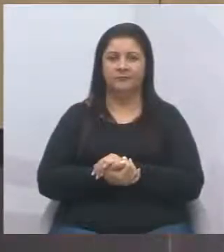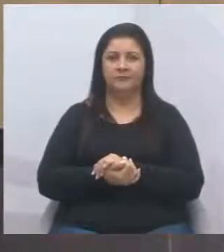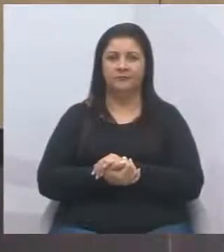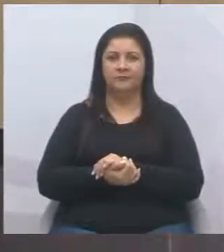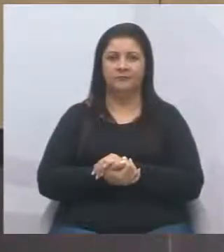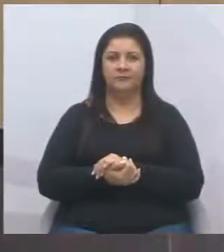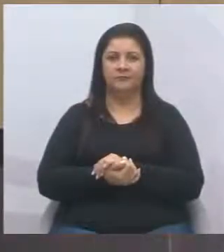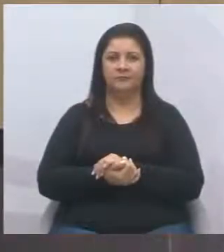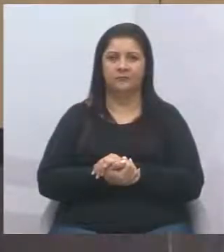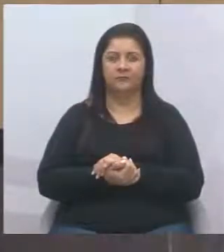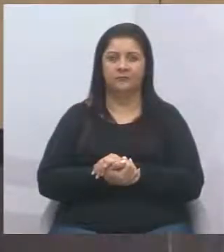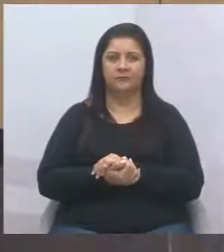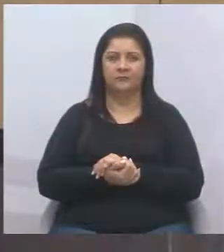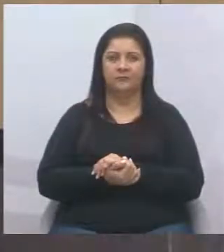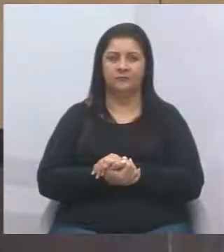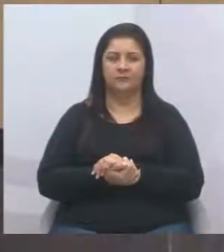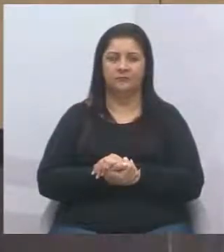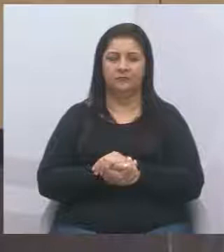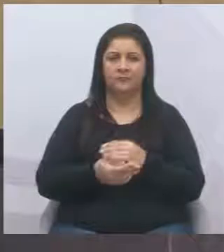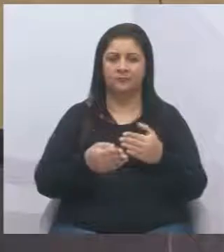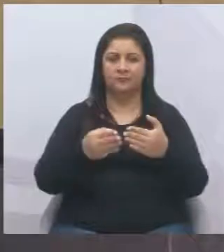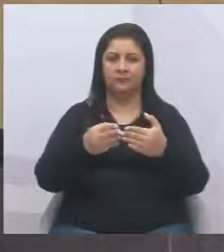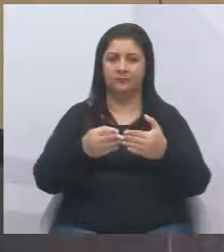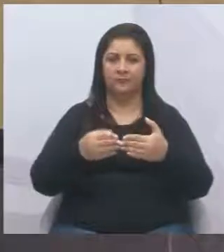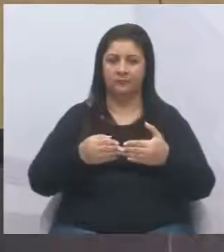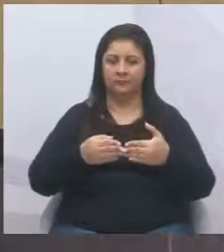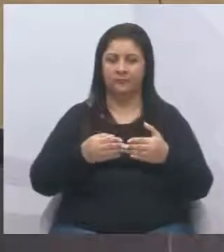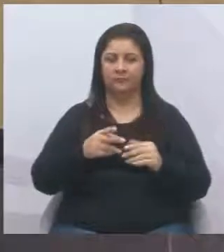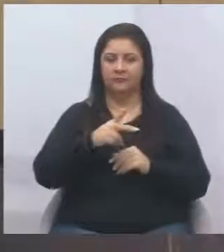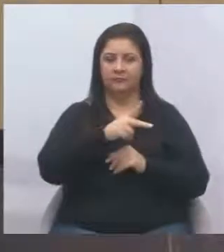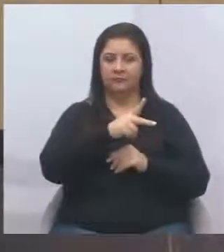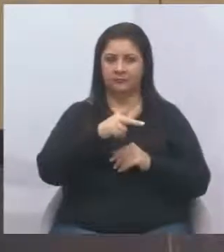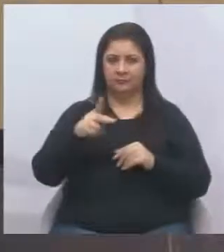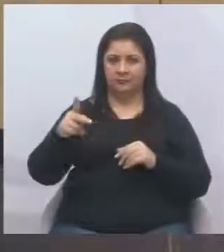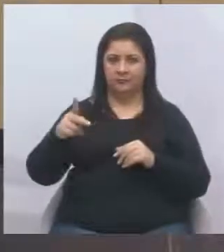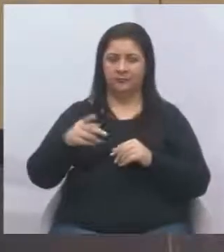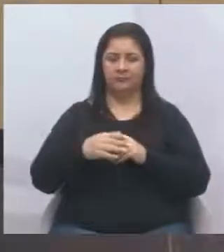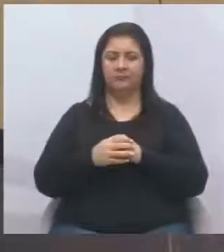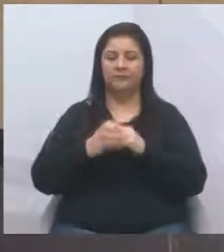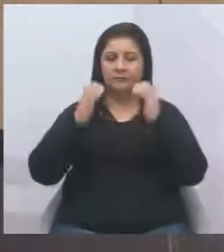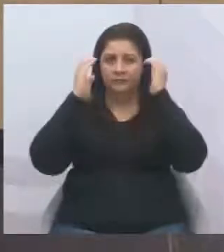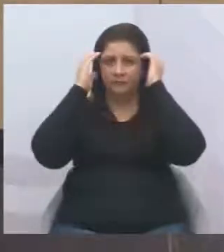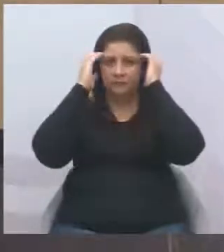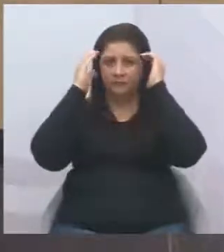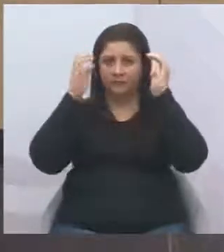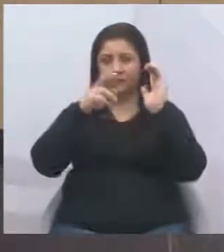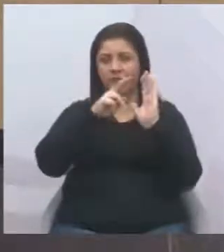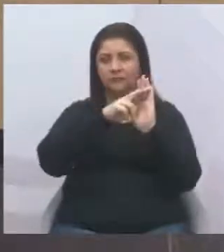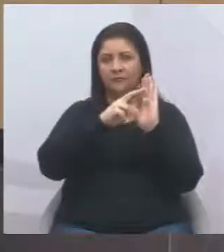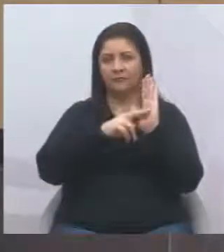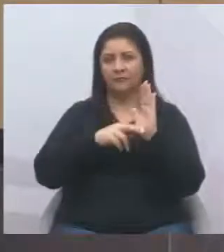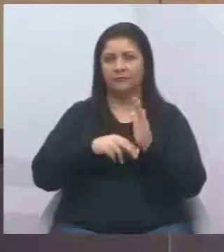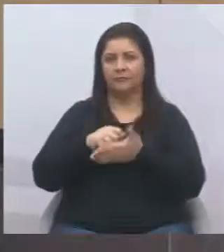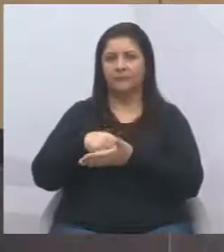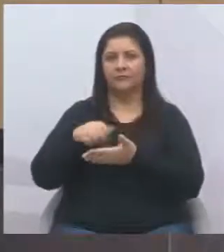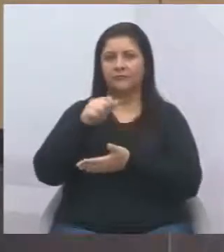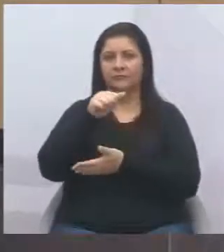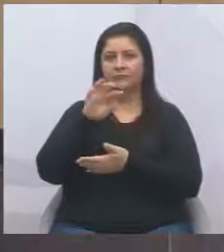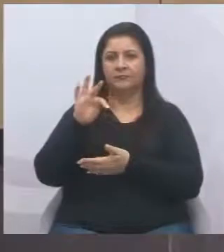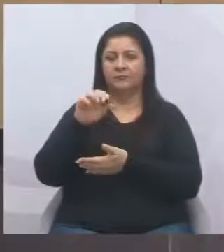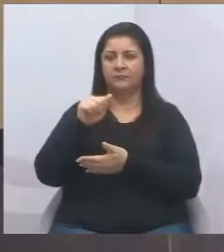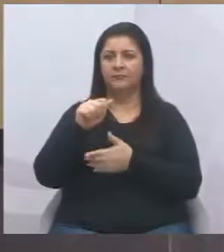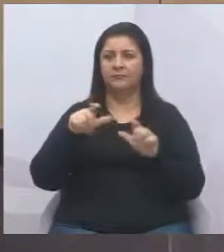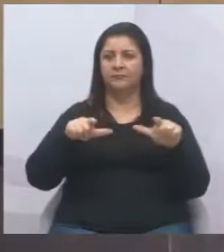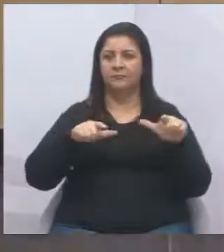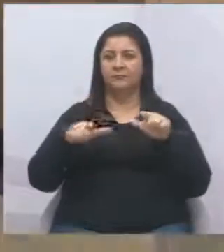De 2021. Requeremos ao excelentíssimo senhor presidente dessa casa, cumpridas as formalidades regimentais, que conste na ata os trabalhos dessa sessão, o registro